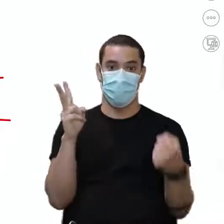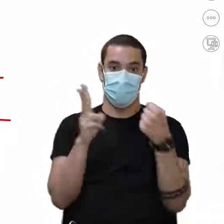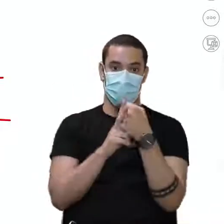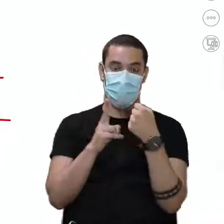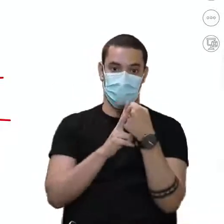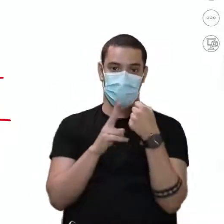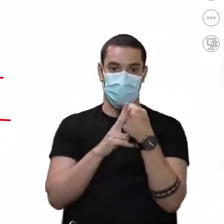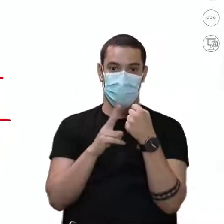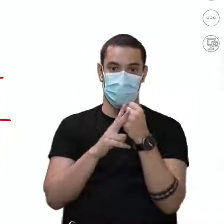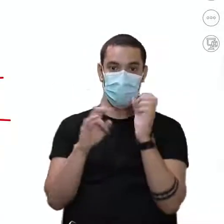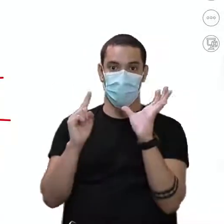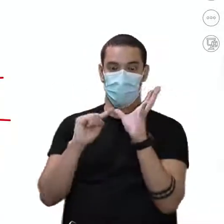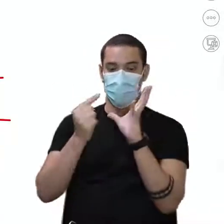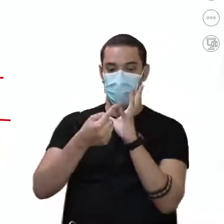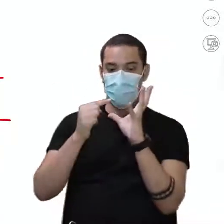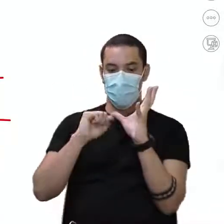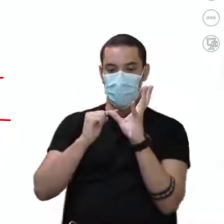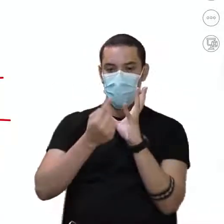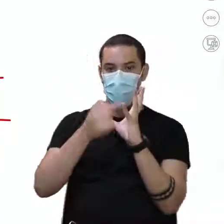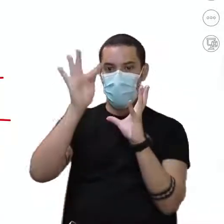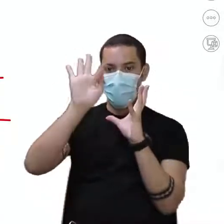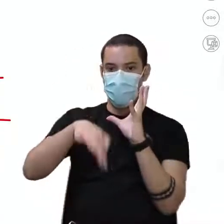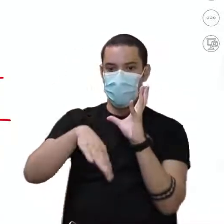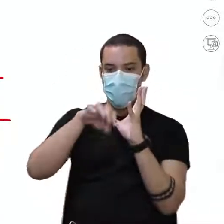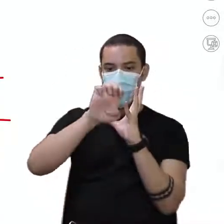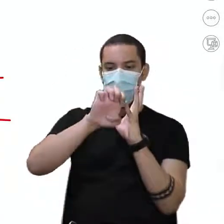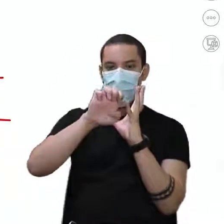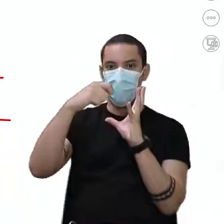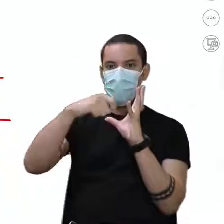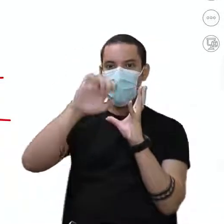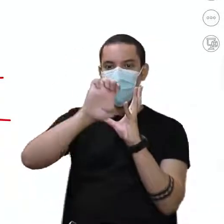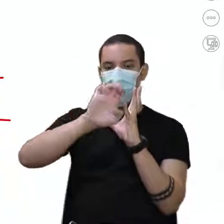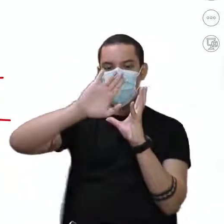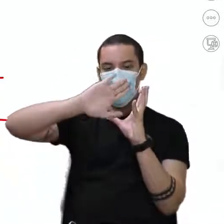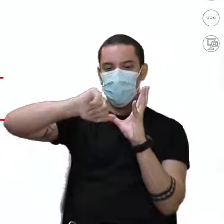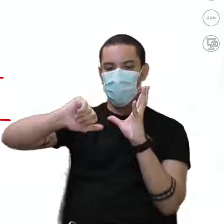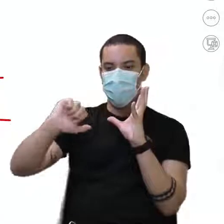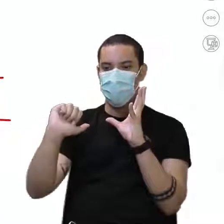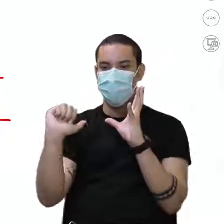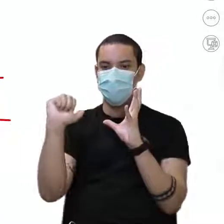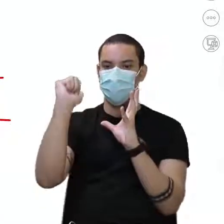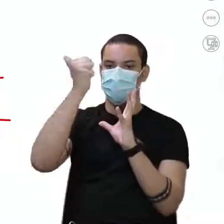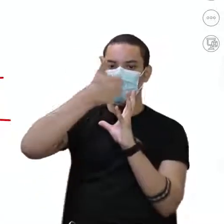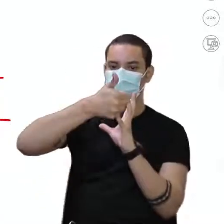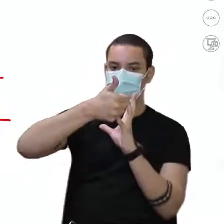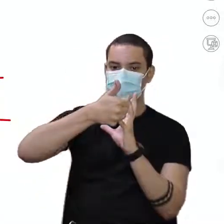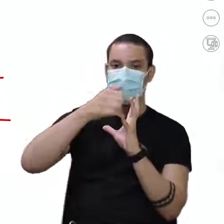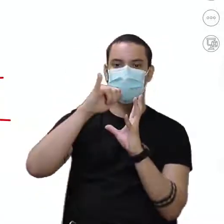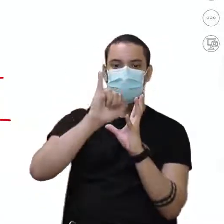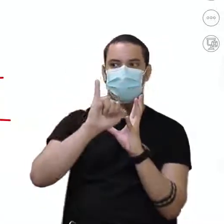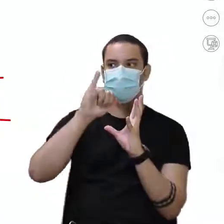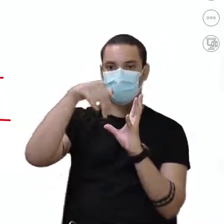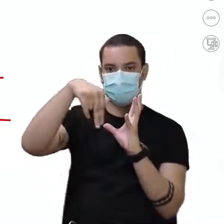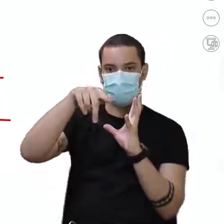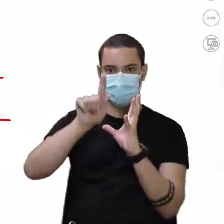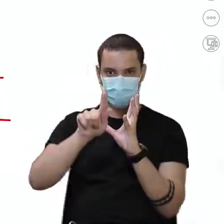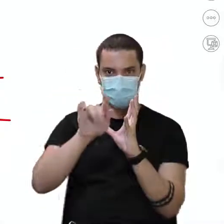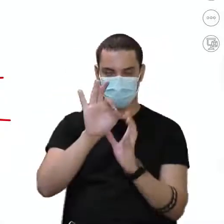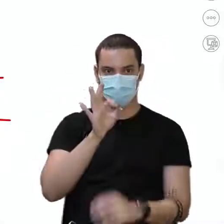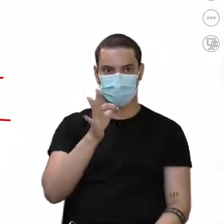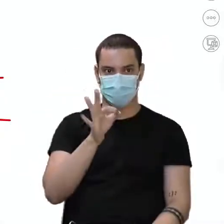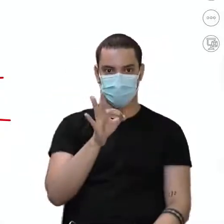a vogal E, você tem que retirar a vogal E para poder acrescentar o